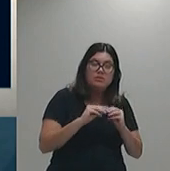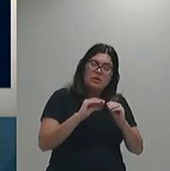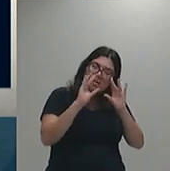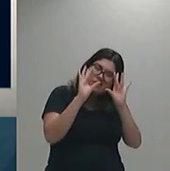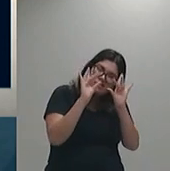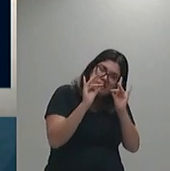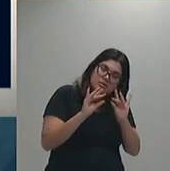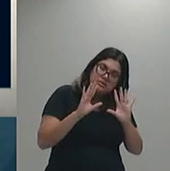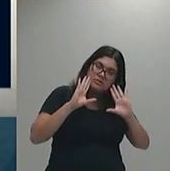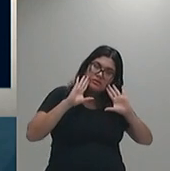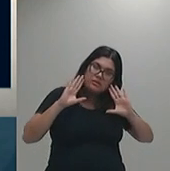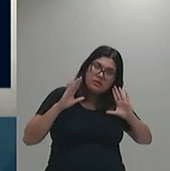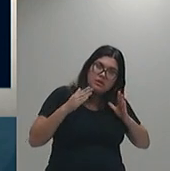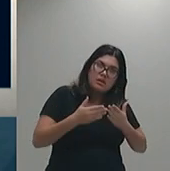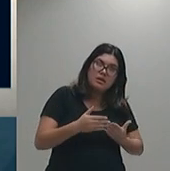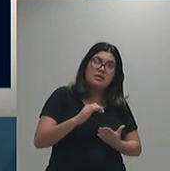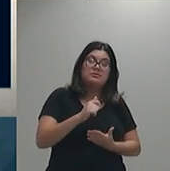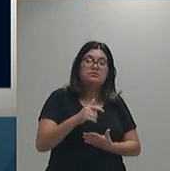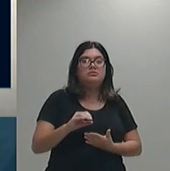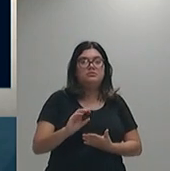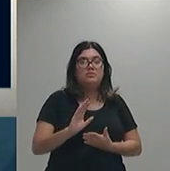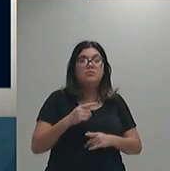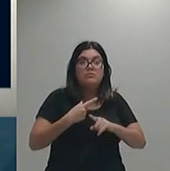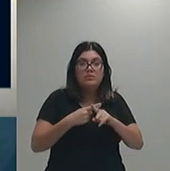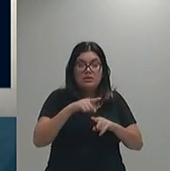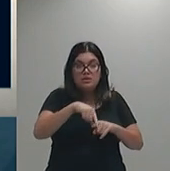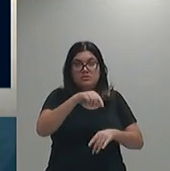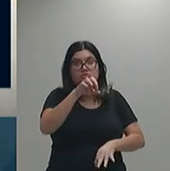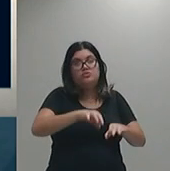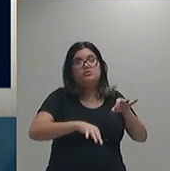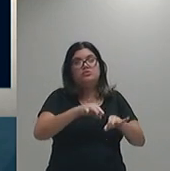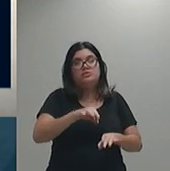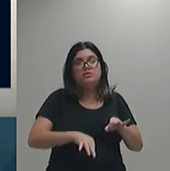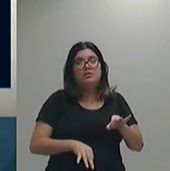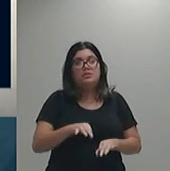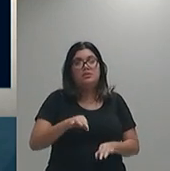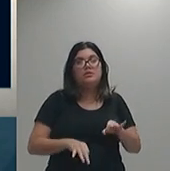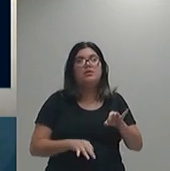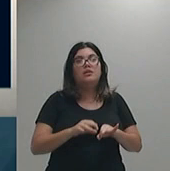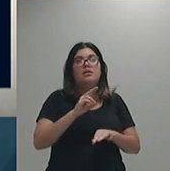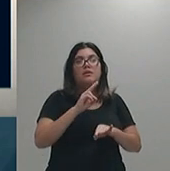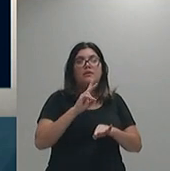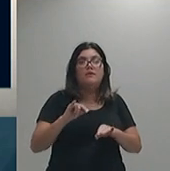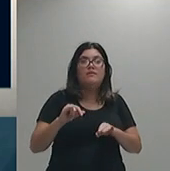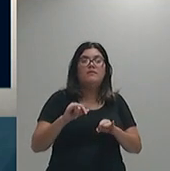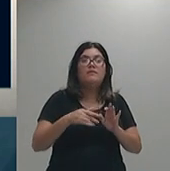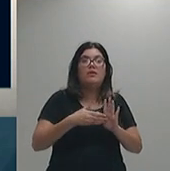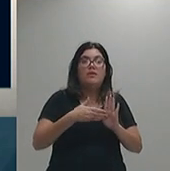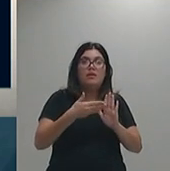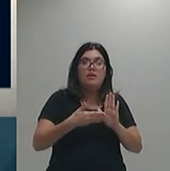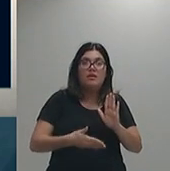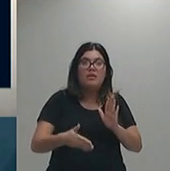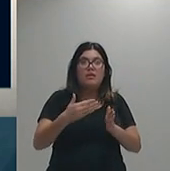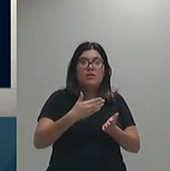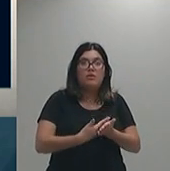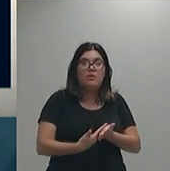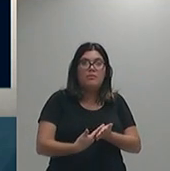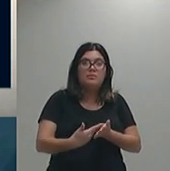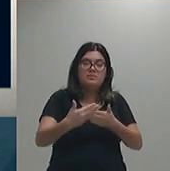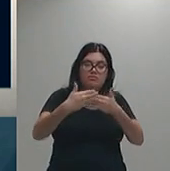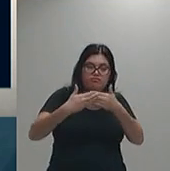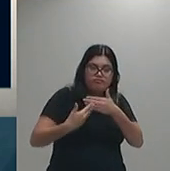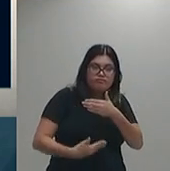especificamente nesta são porque esse julgamento ele será um precedente para daqui para frente